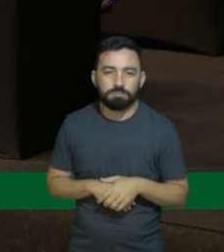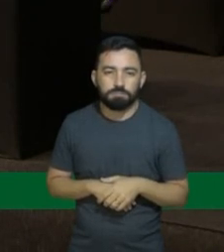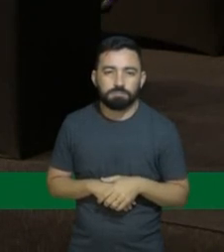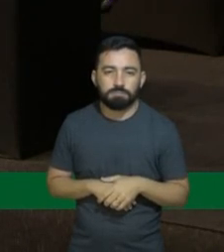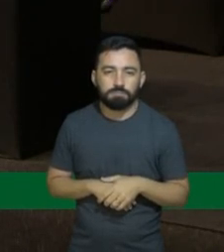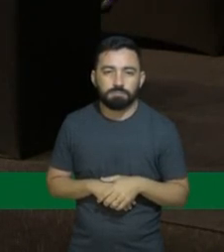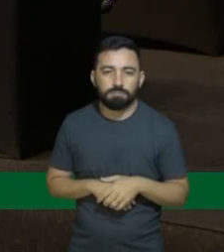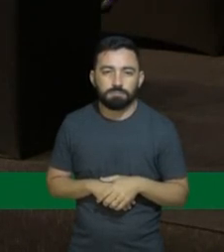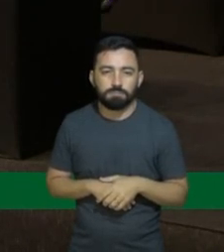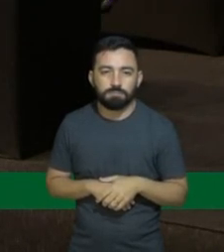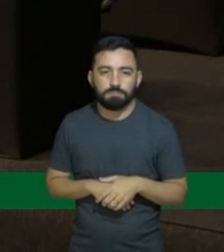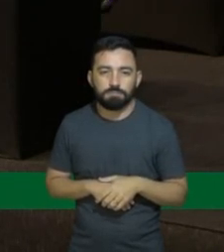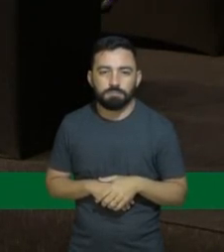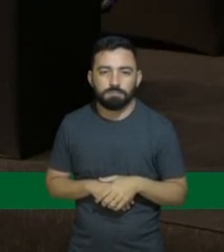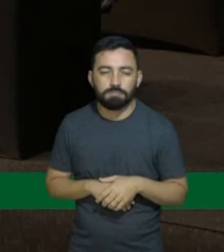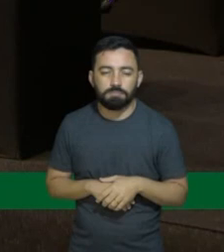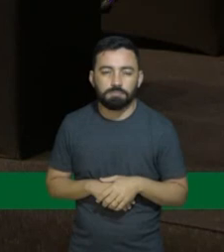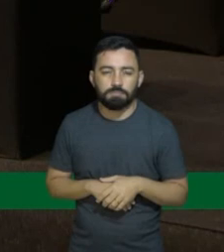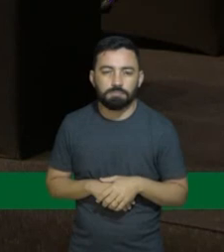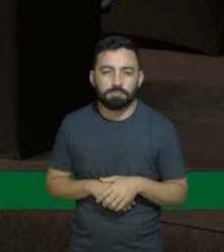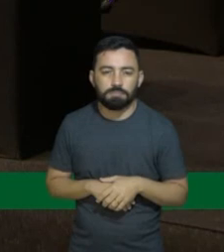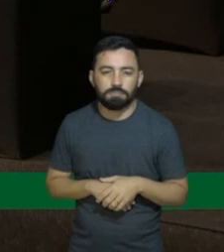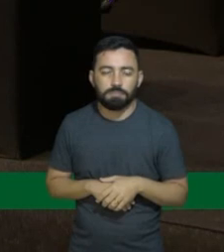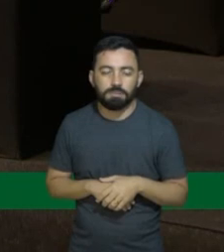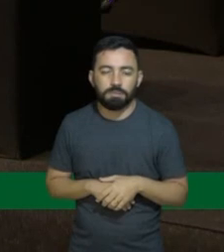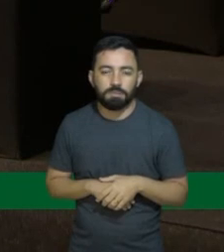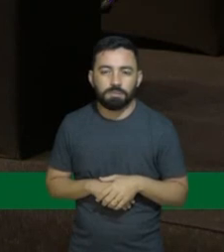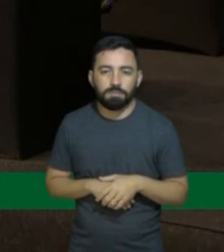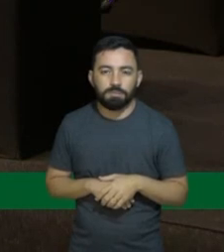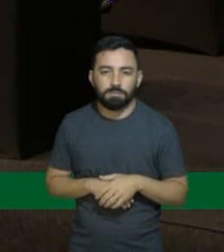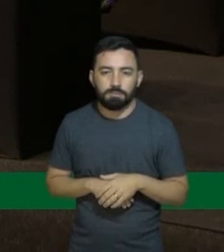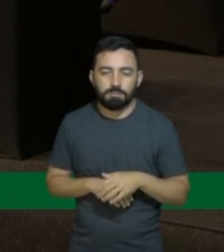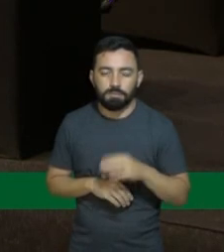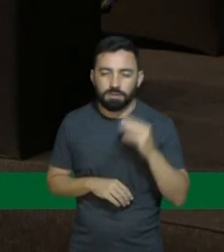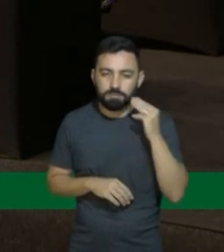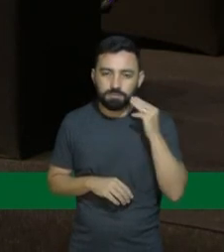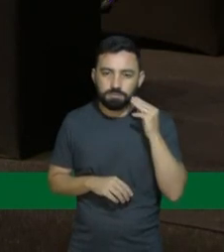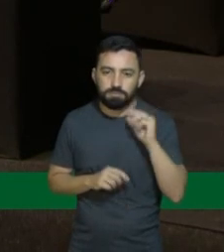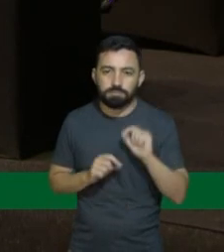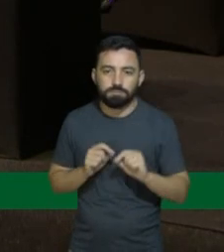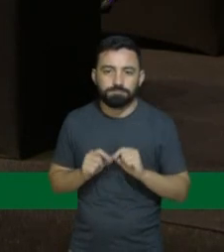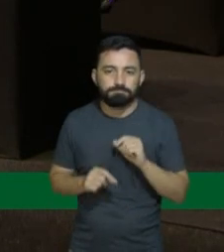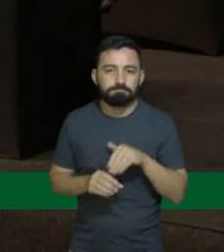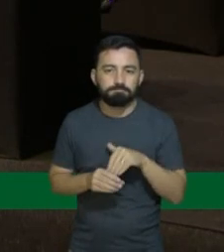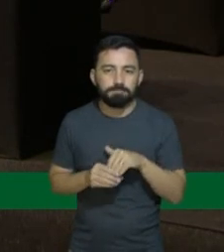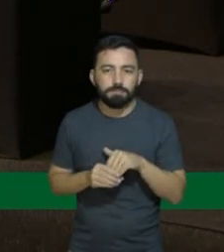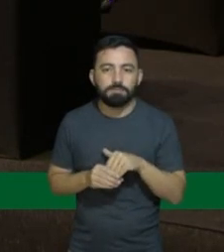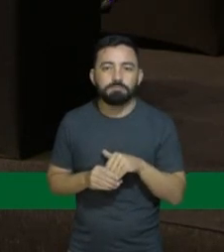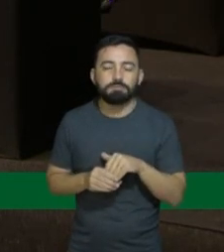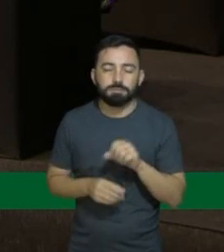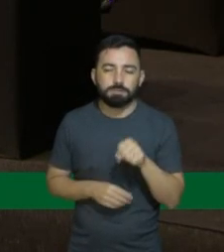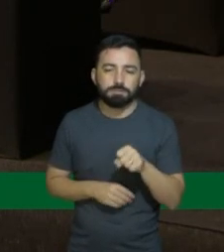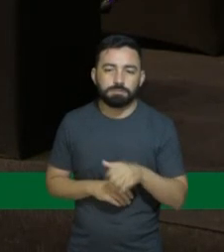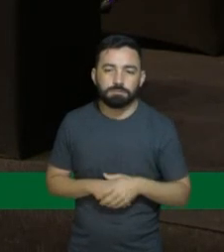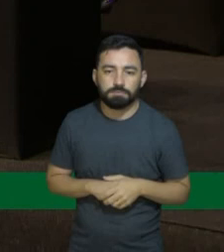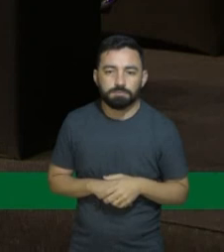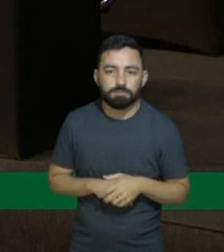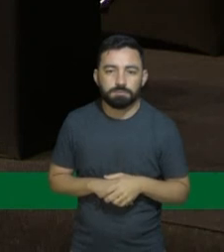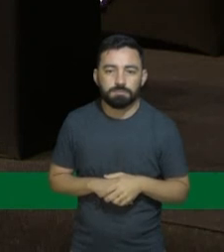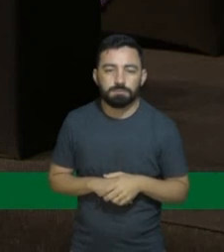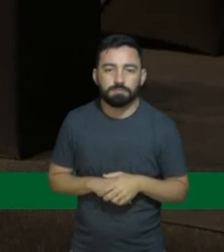assim como vota Deputado Marcos da Rosa Deputado Marcos da Rosa vota sim